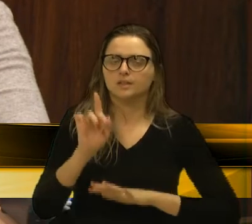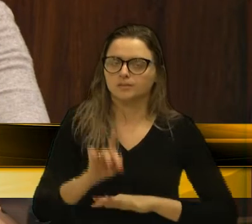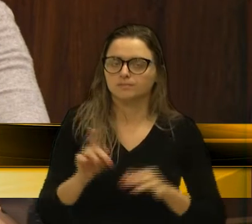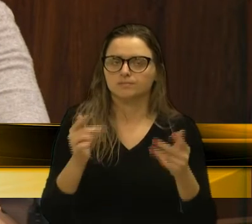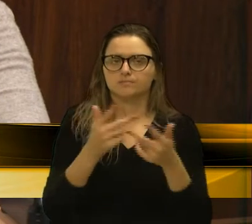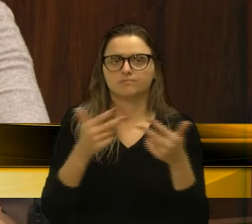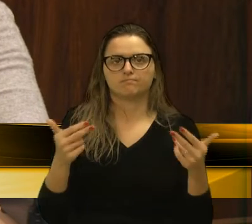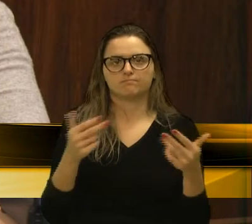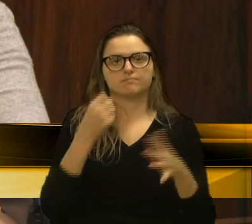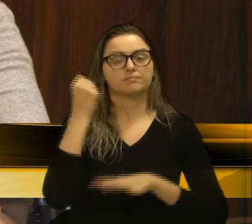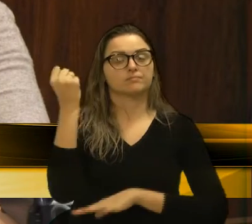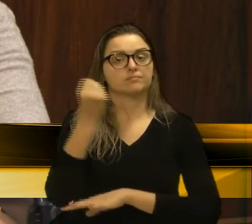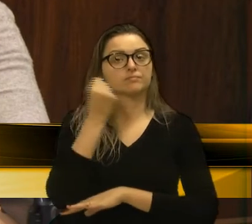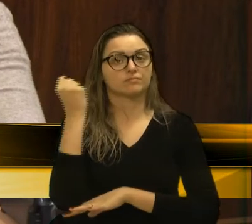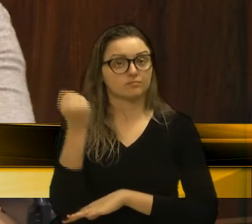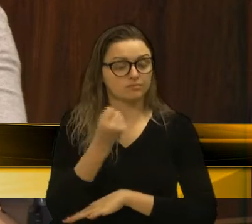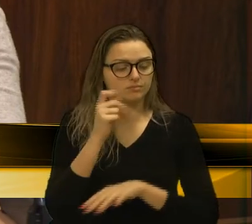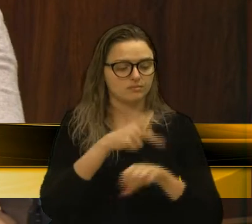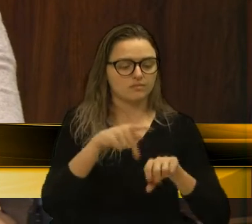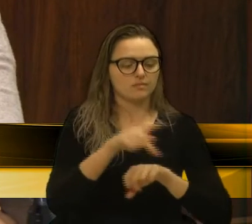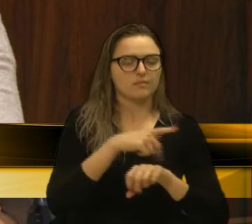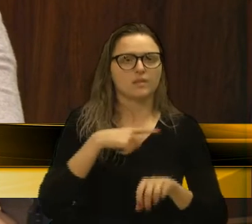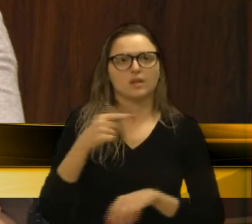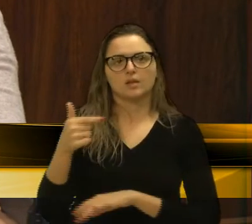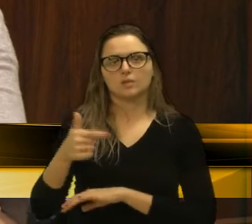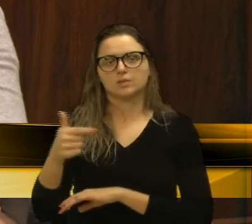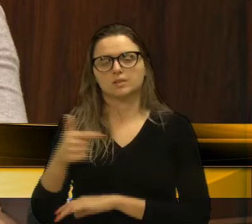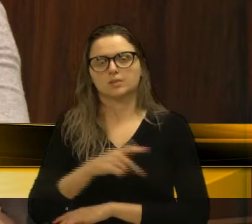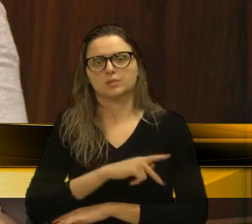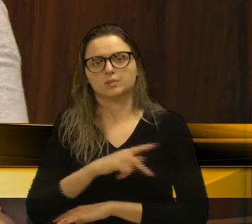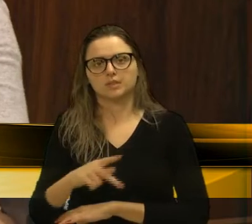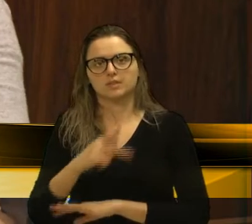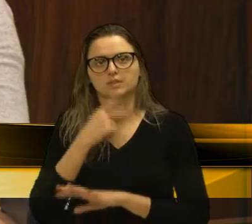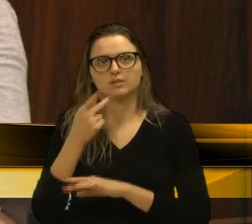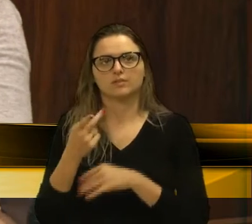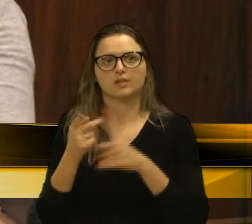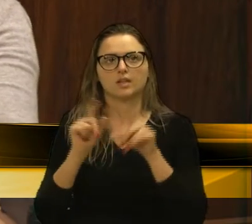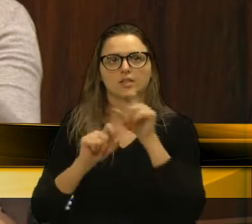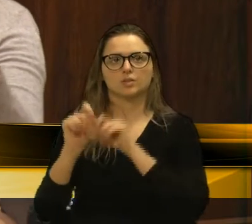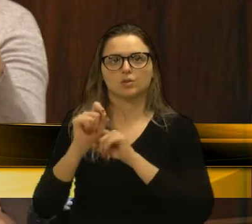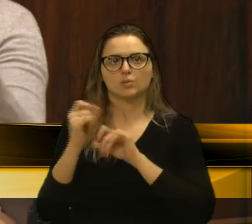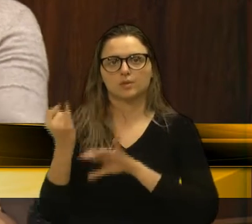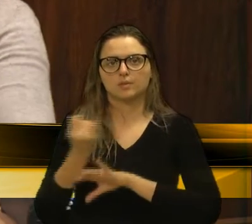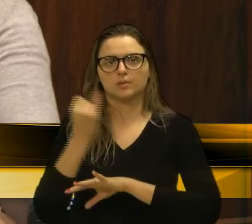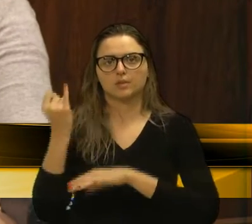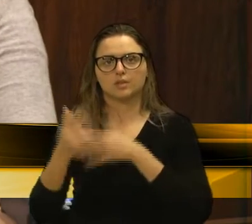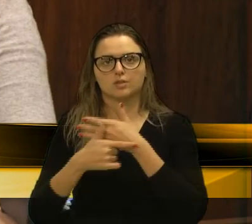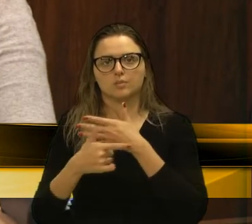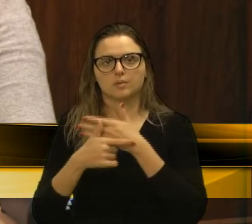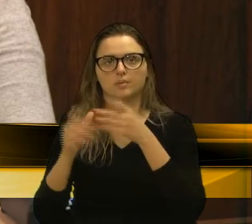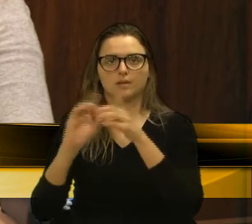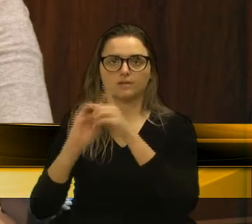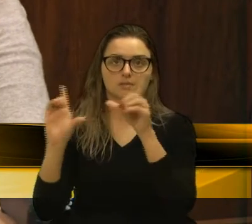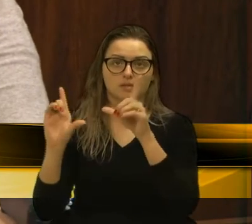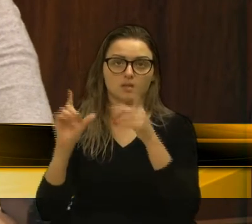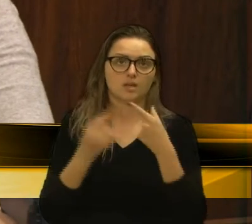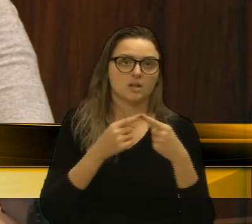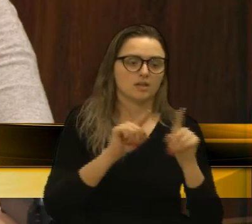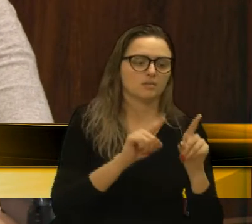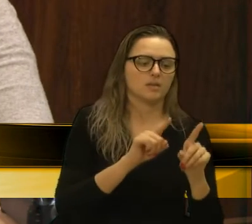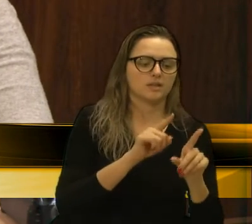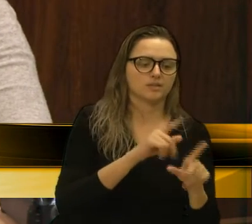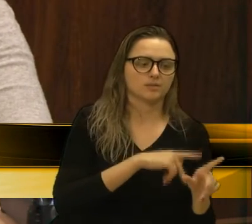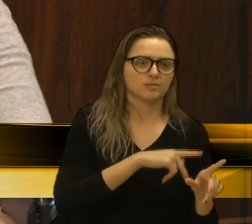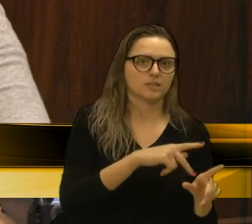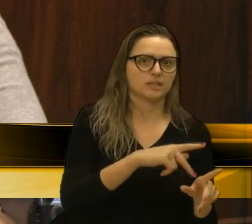grave para o nosso país. Então, a gente tem um vice-presidente que acaba falando sobre a importância da democracia, mas o presidente silencia,